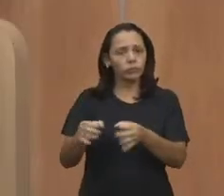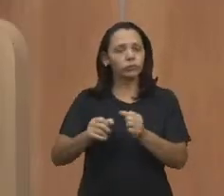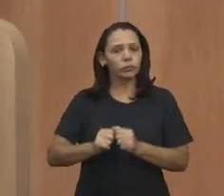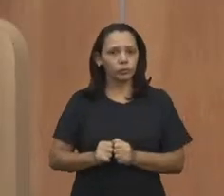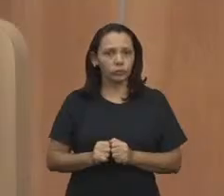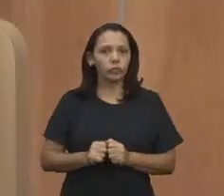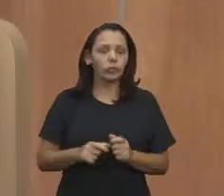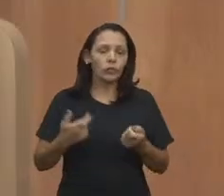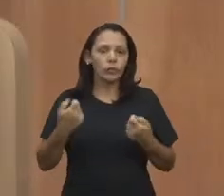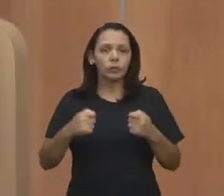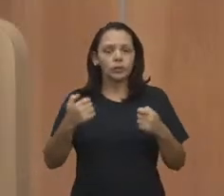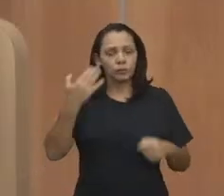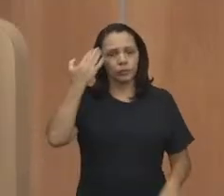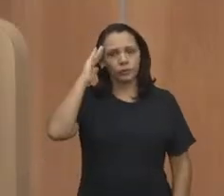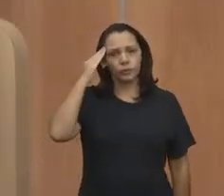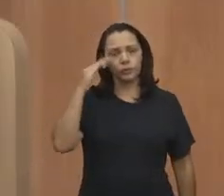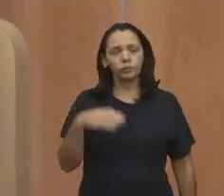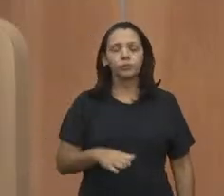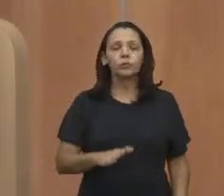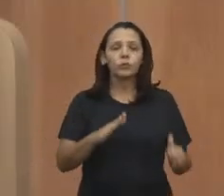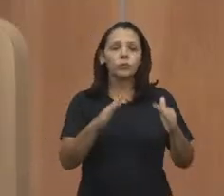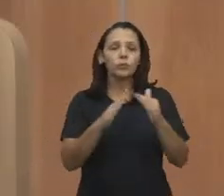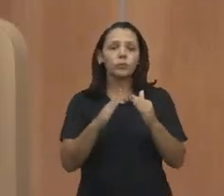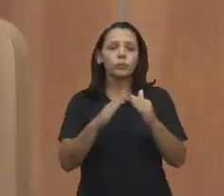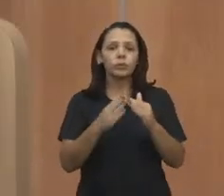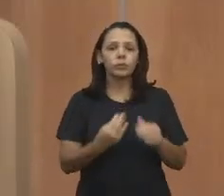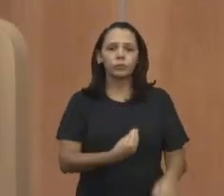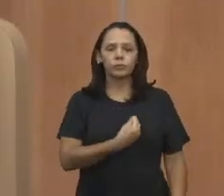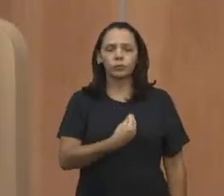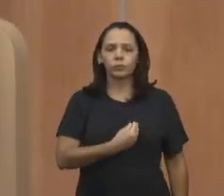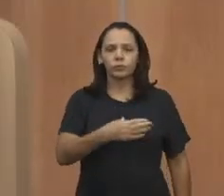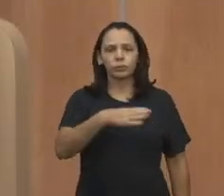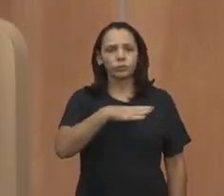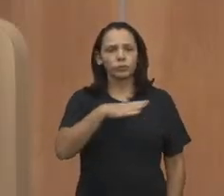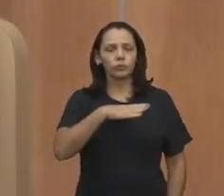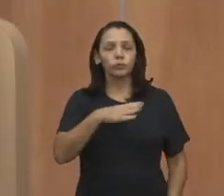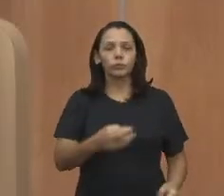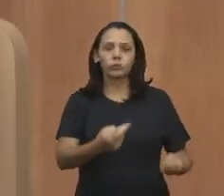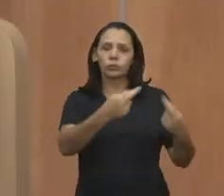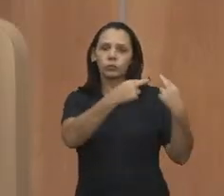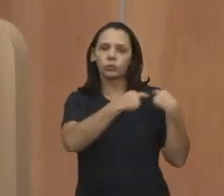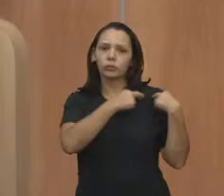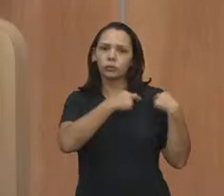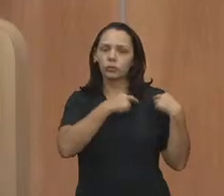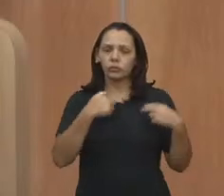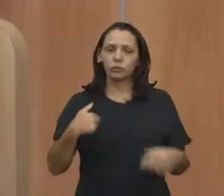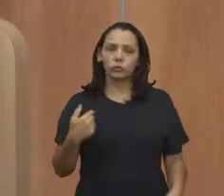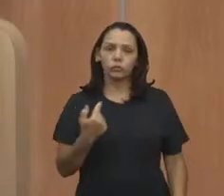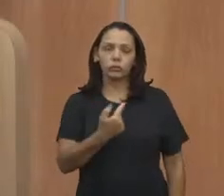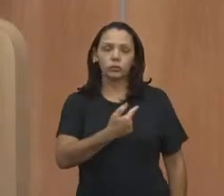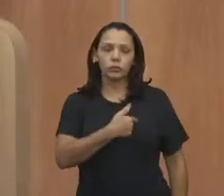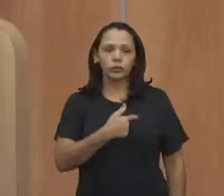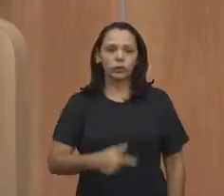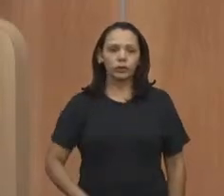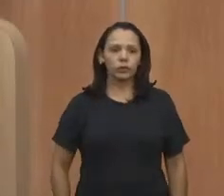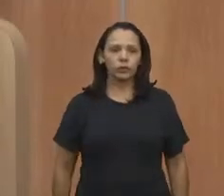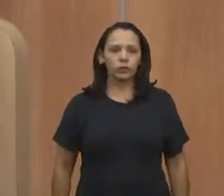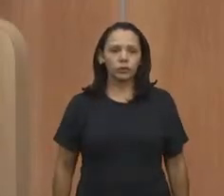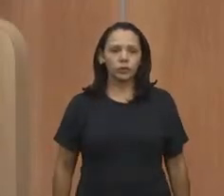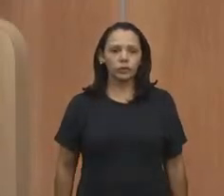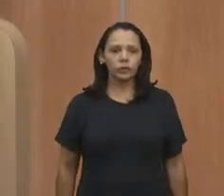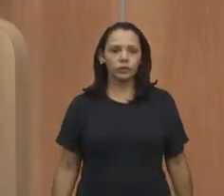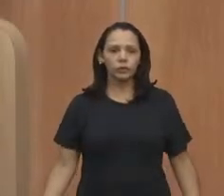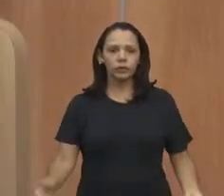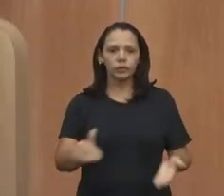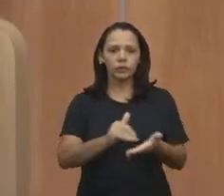Nós precisamos saber que nós moramos numa cidade e todos nós temos esse dever como cidadão. A Secretaria de Governo,